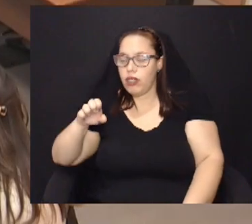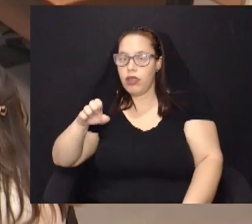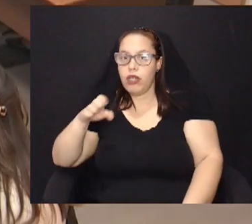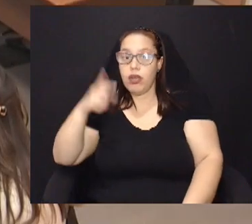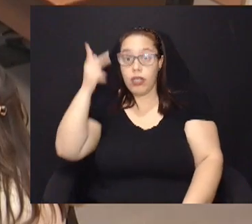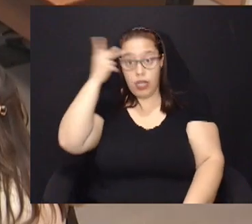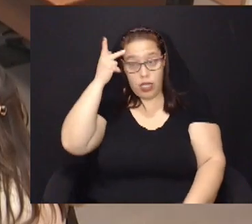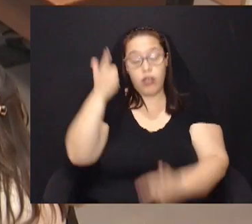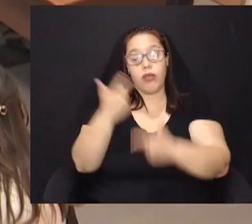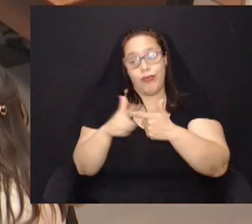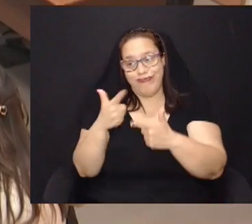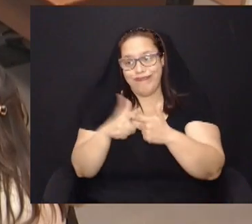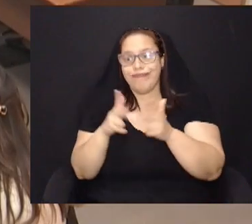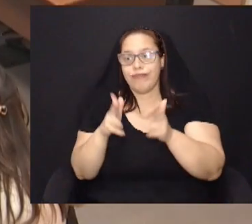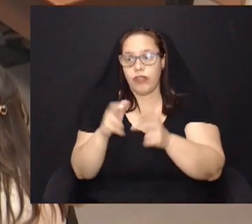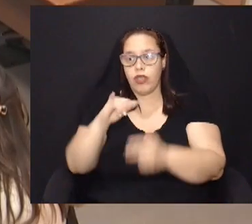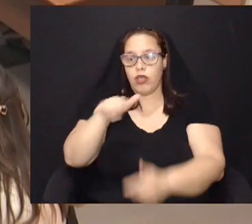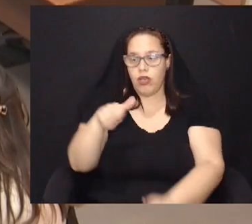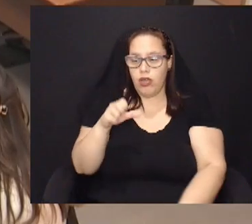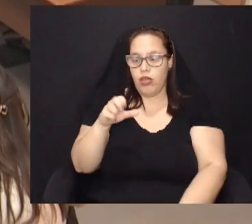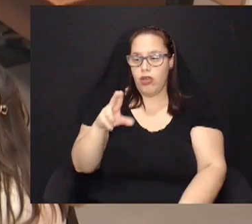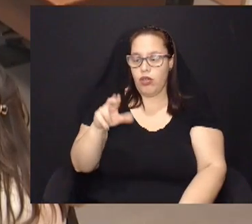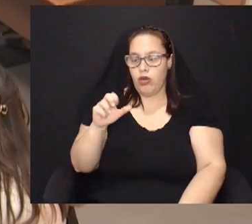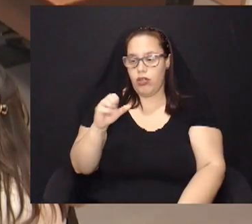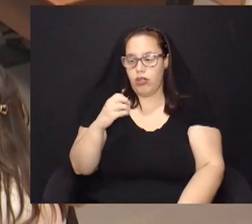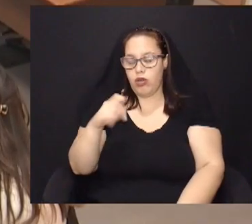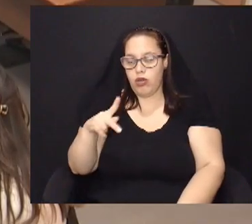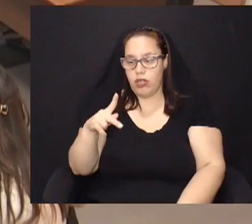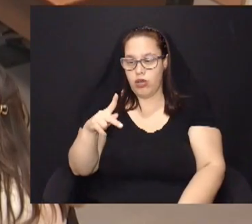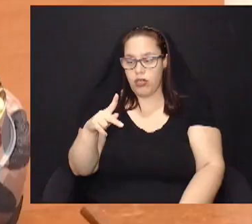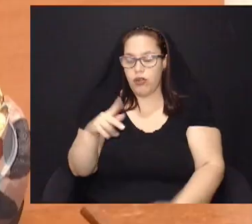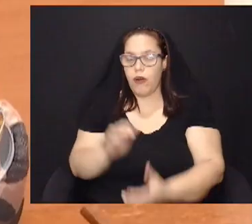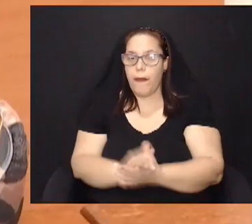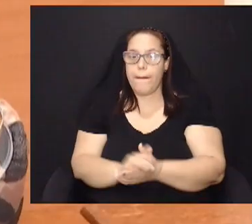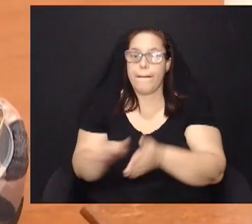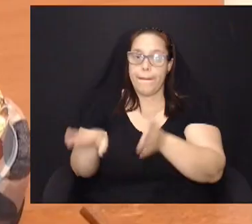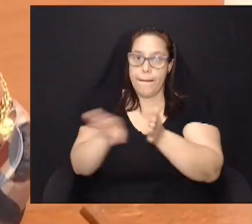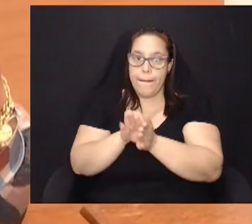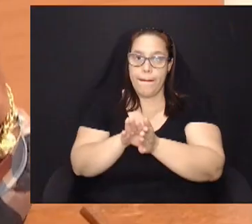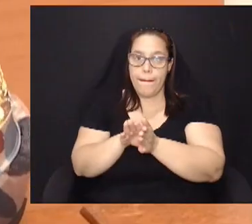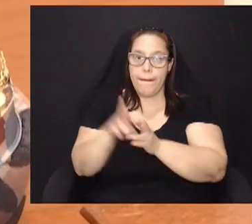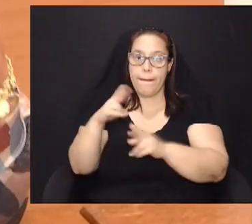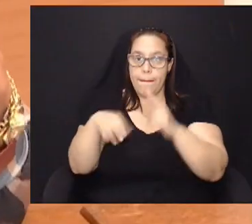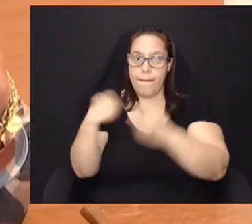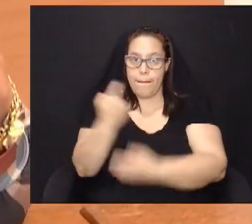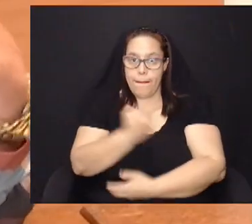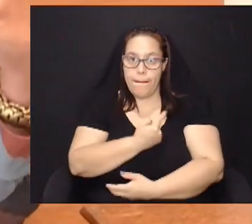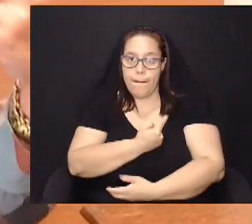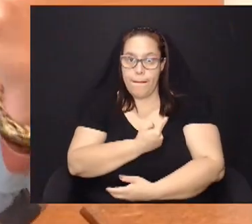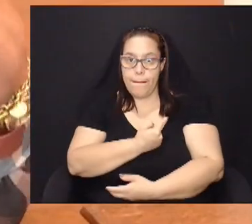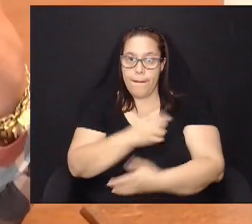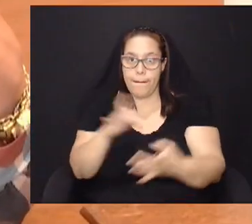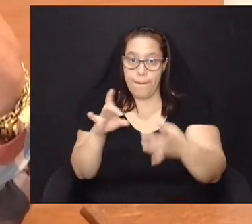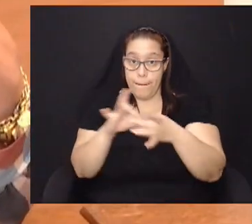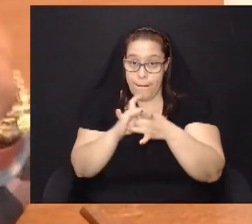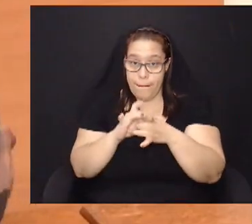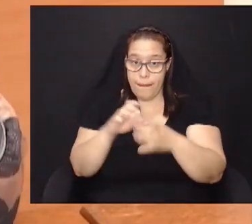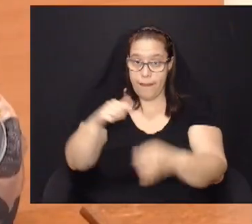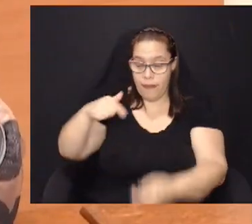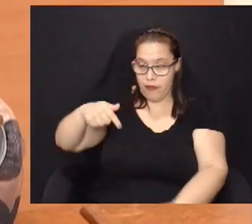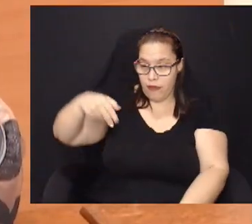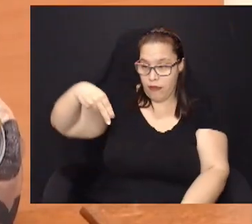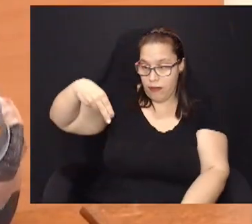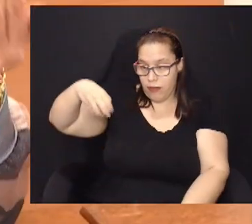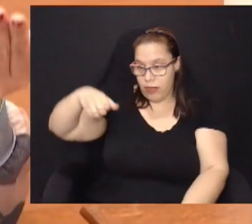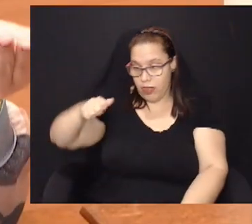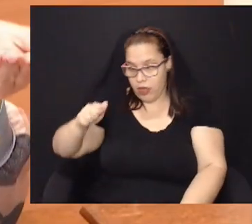problema, porque o CLI é o Certificado de Licença Integrada, e quando vem o zoneamento nosso atrelado àquele KNAI com entretenimento, ele